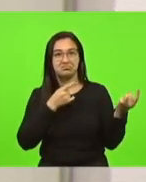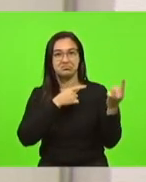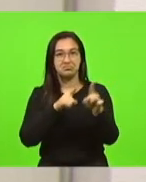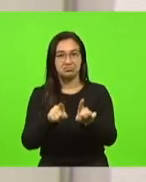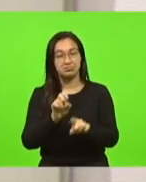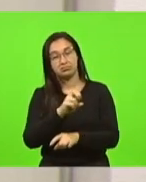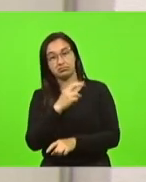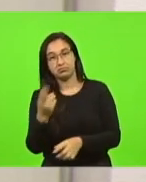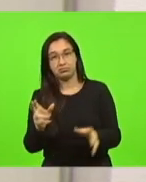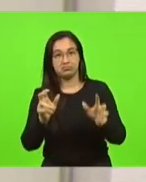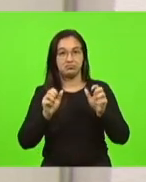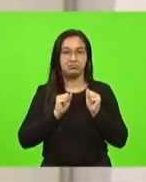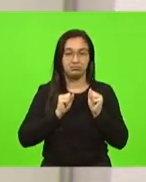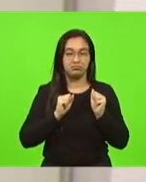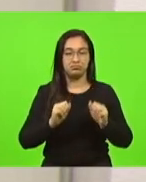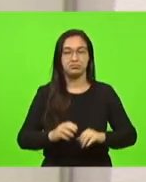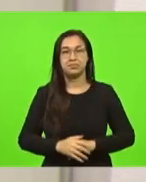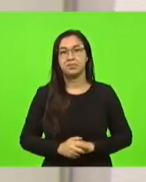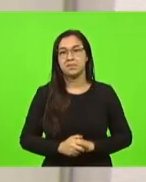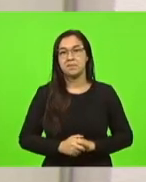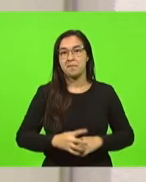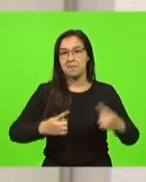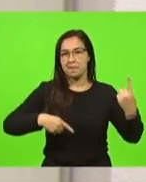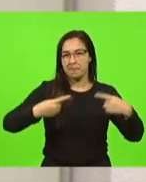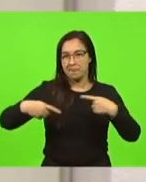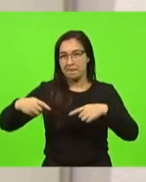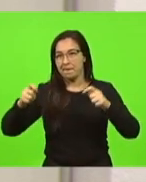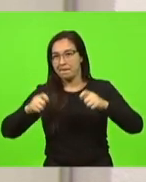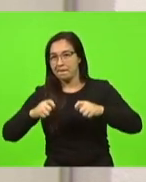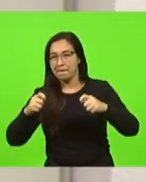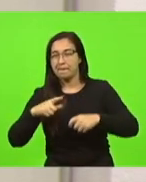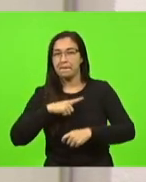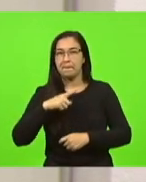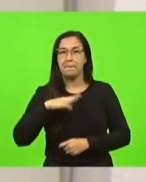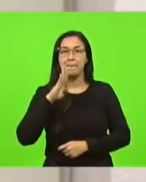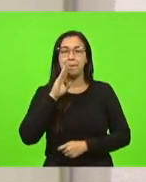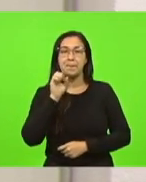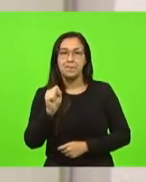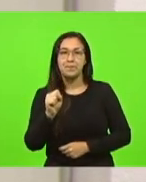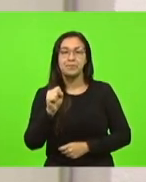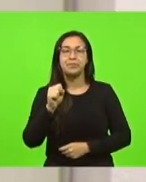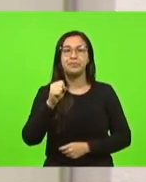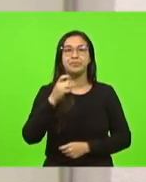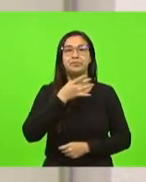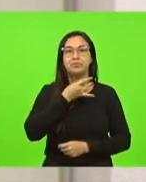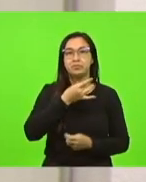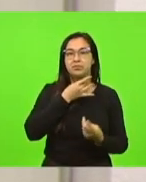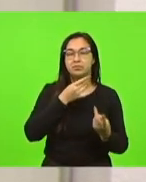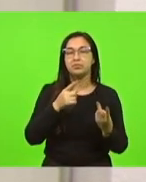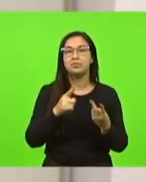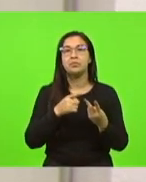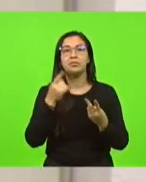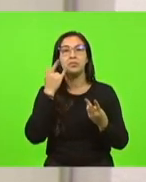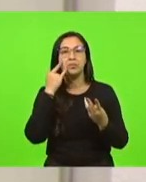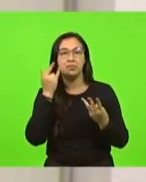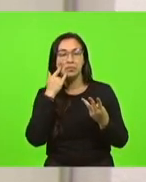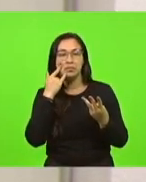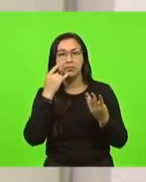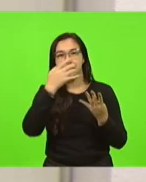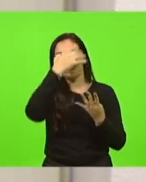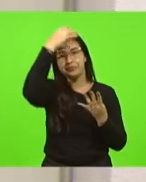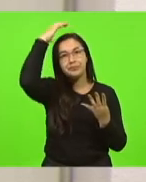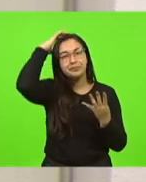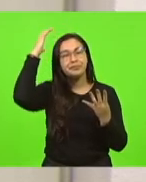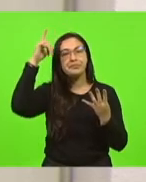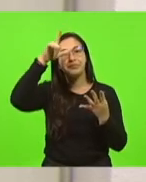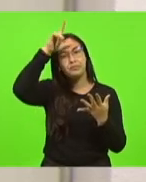ou abstenção. Após ser discutido pelos senhores deputados Bruno Souza, Valdir Cobalcini, Mauro de Nadal, Coronel Mocelin, Sargento